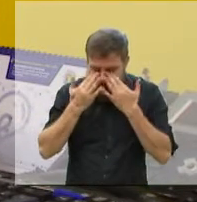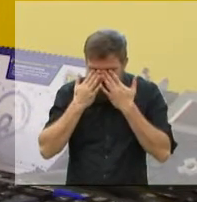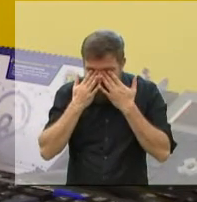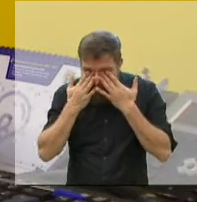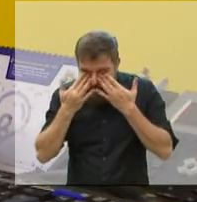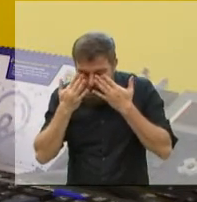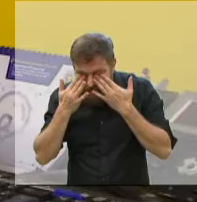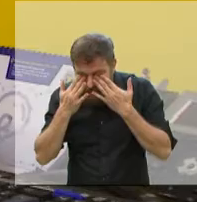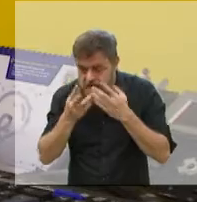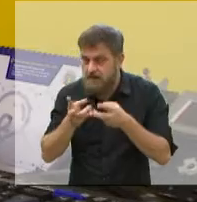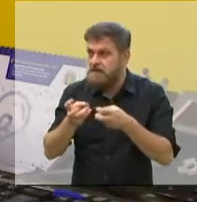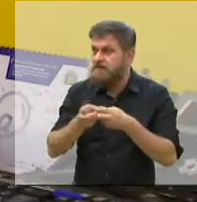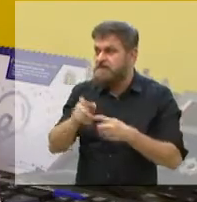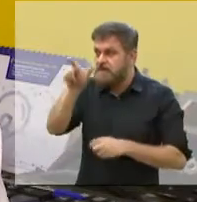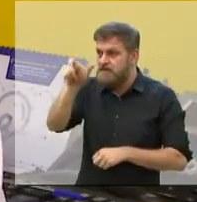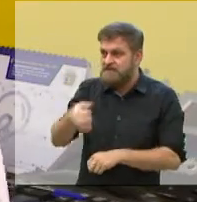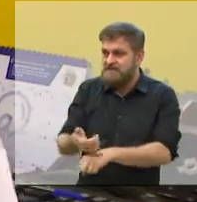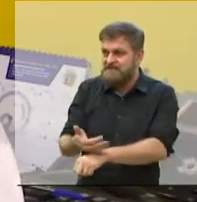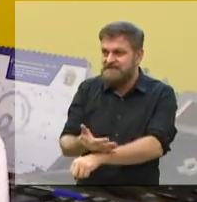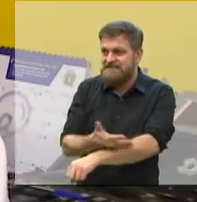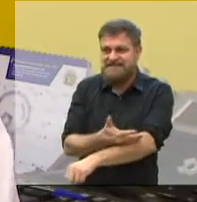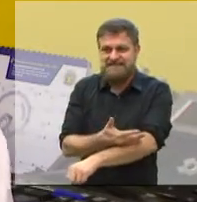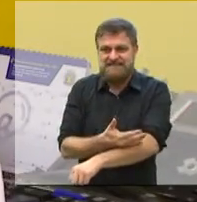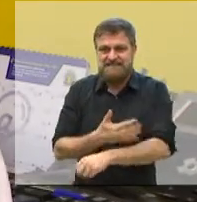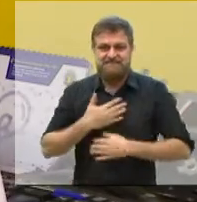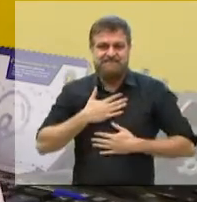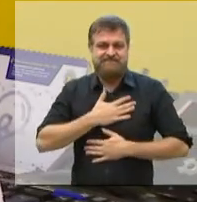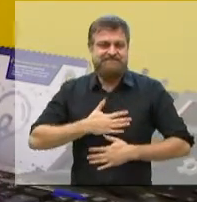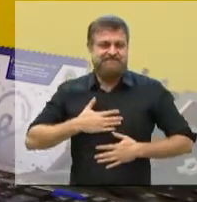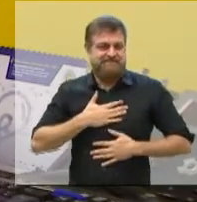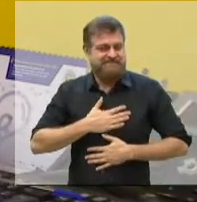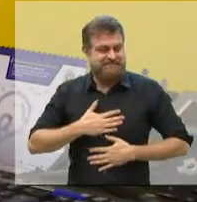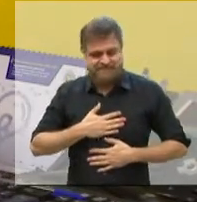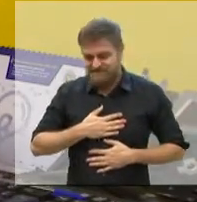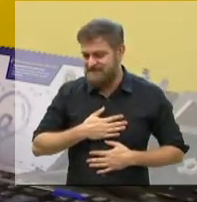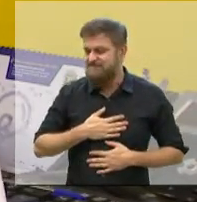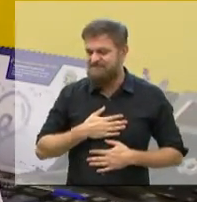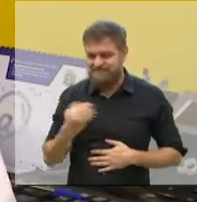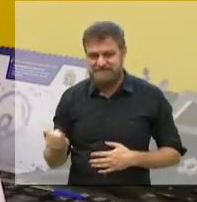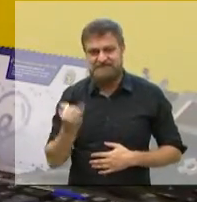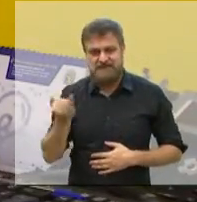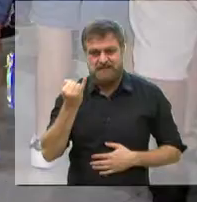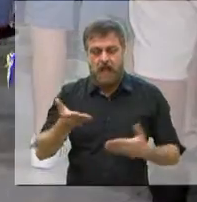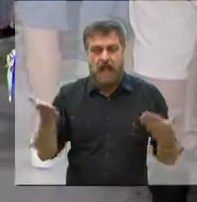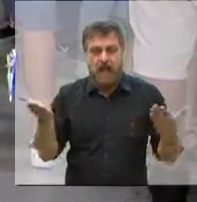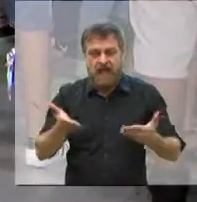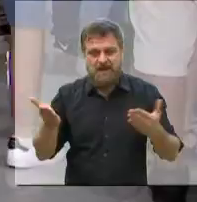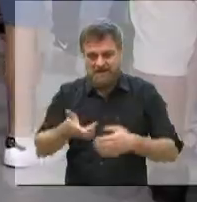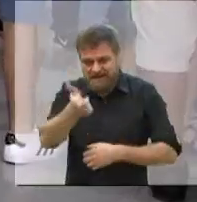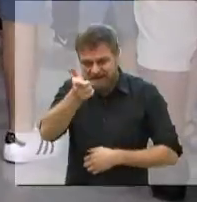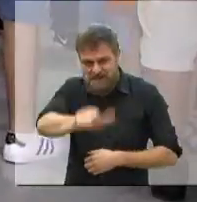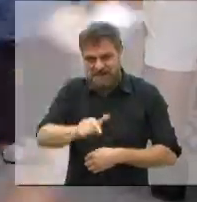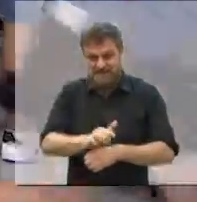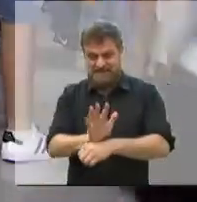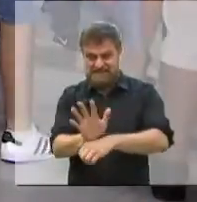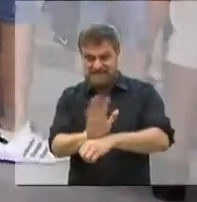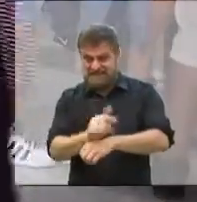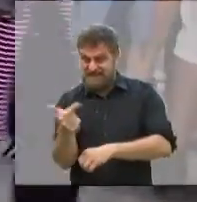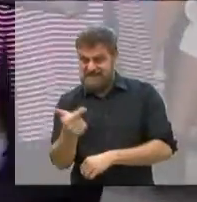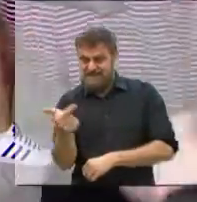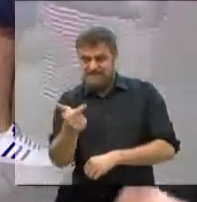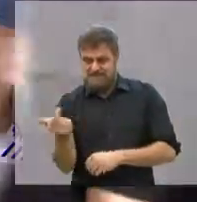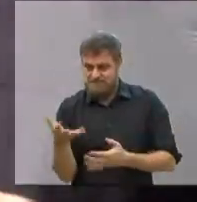sabe? E para mim, olha, ganhei o dia, ganhei o mandato só naquilo ali. E agora nós fizemos recentemente também o segundo